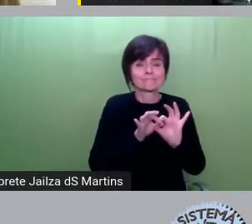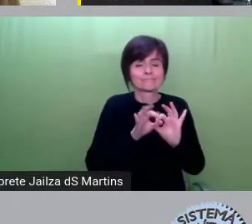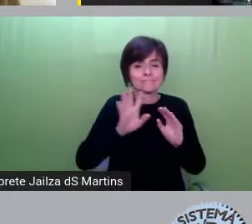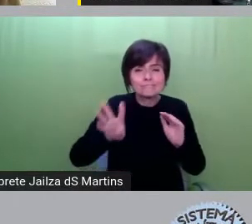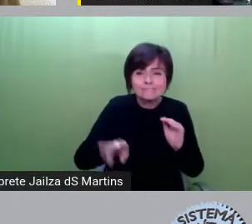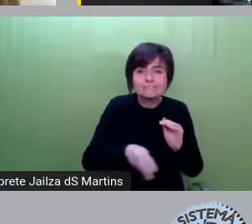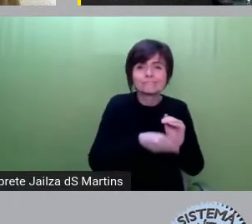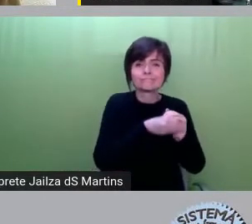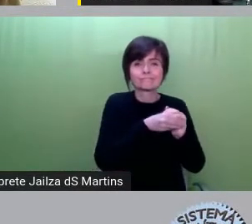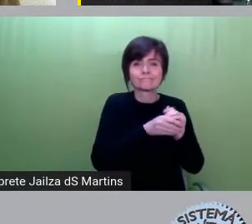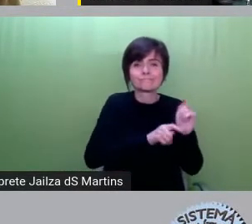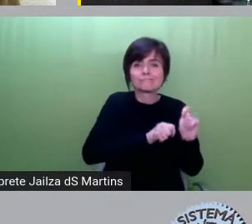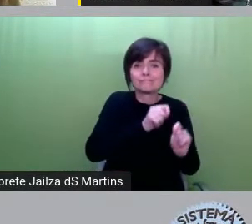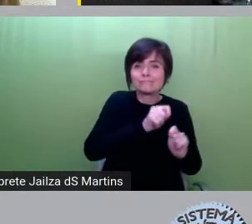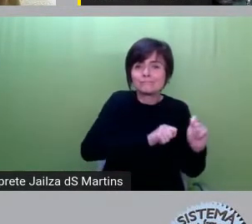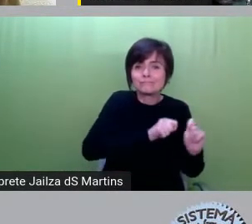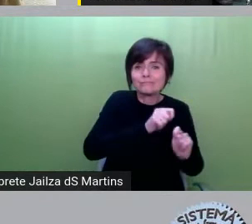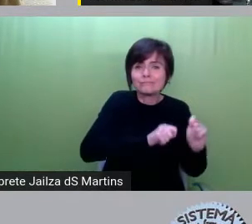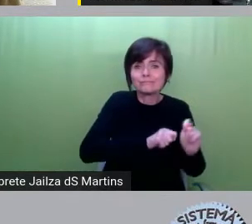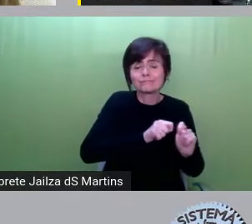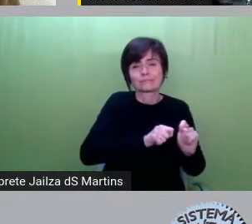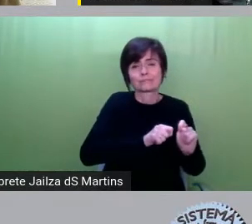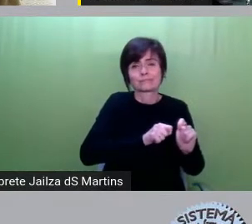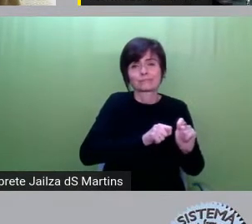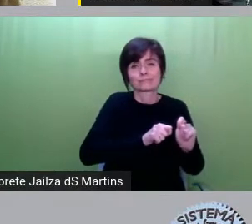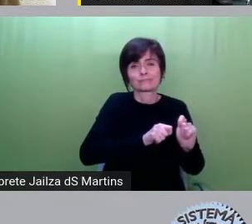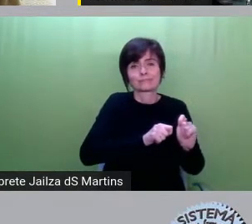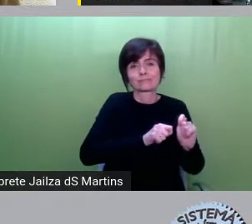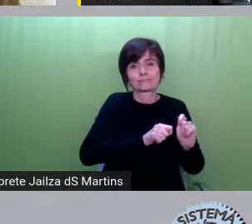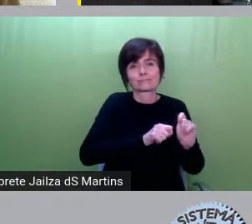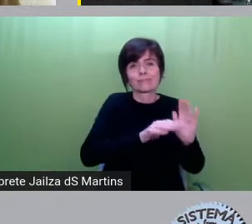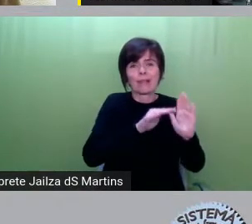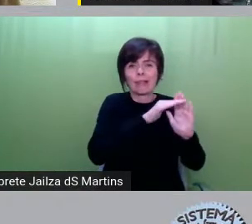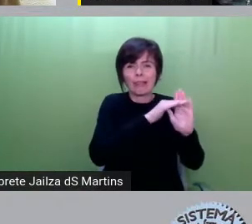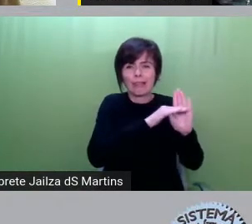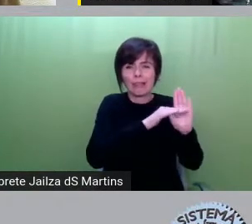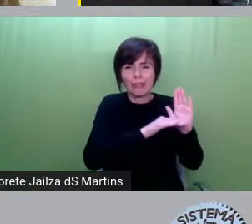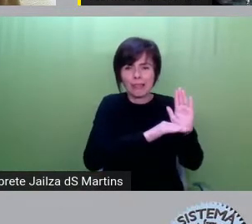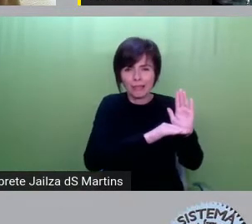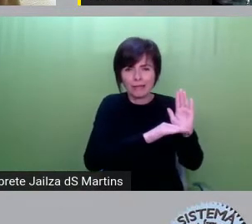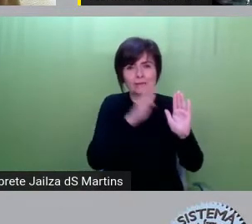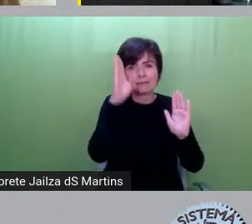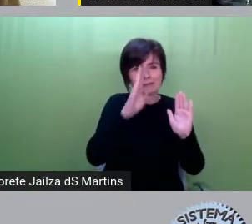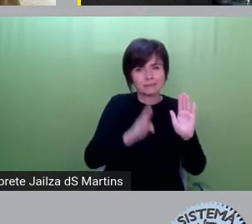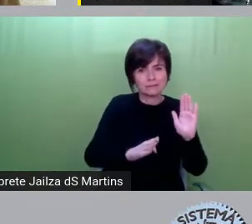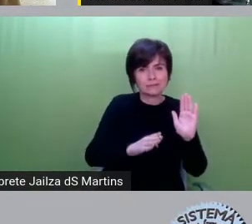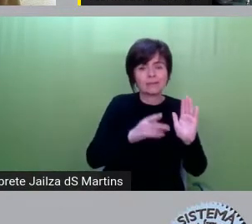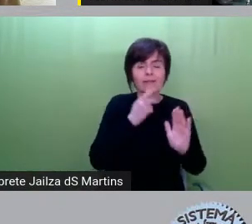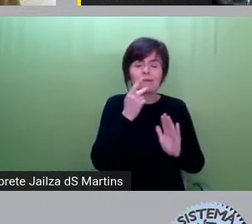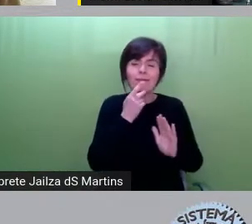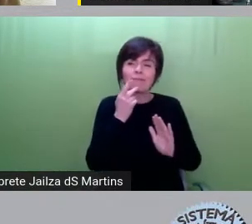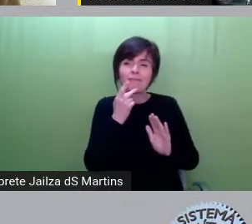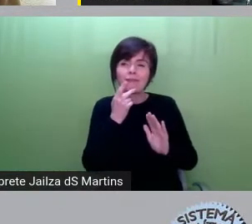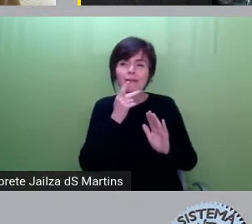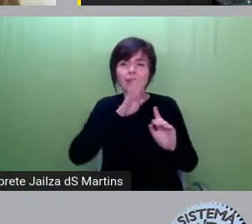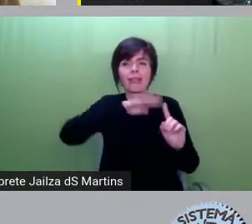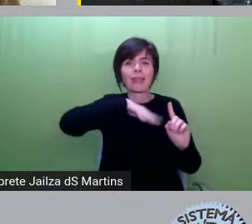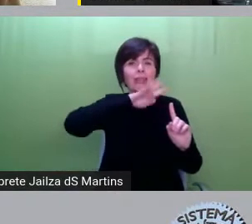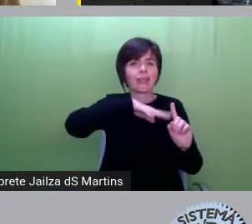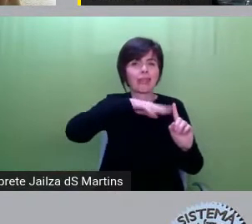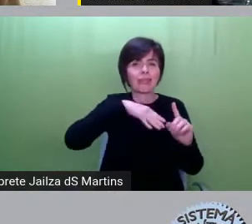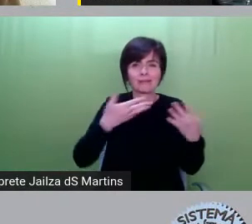de controle do orçamento, que o André Lara Rezende chama de superdição, está tudo superado,